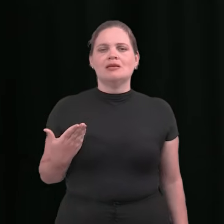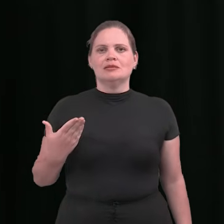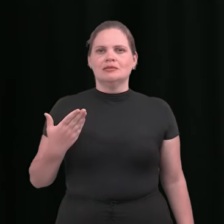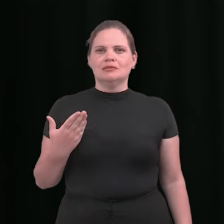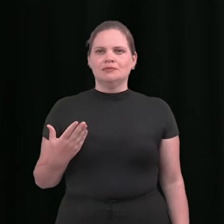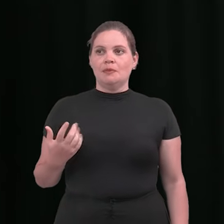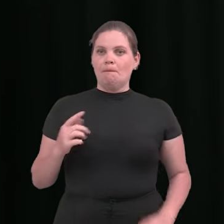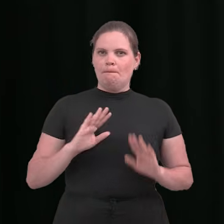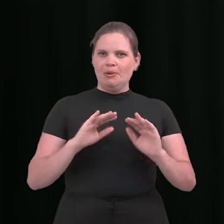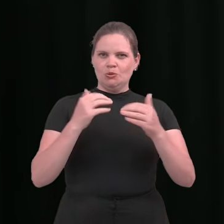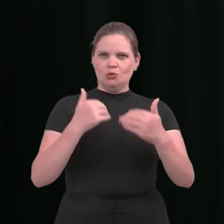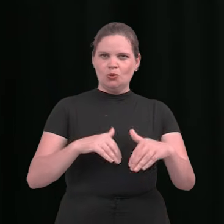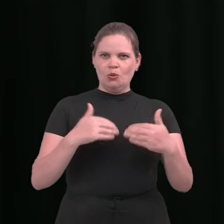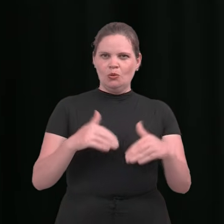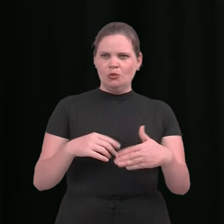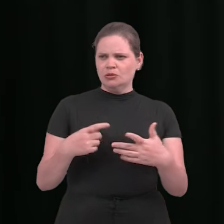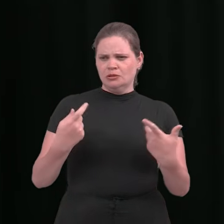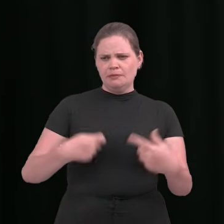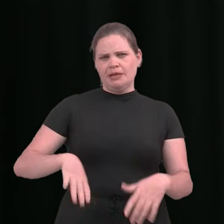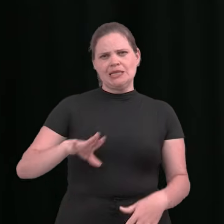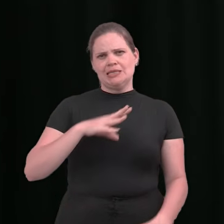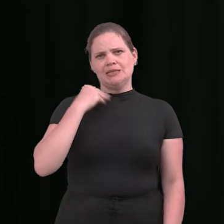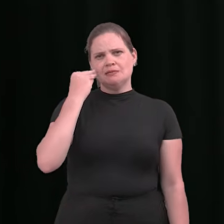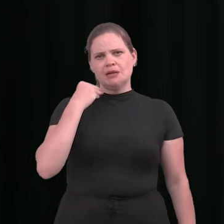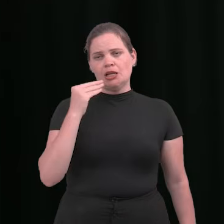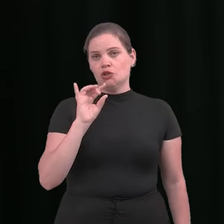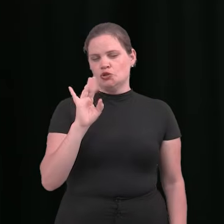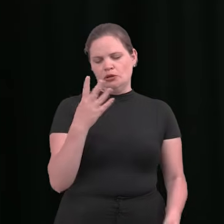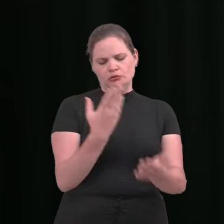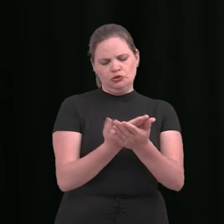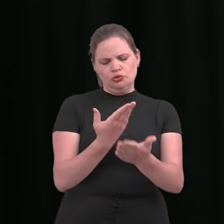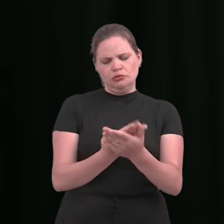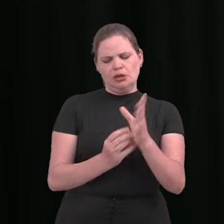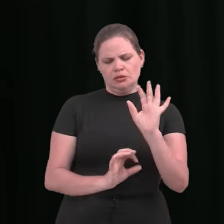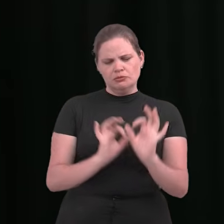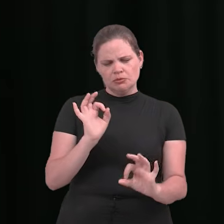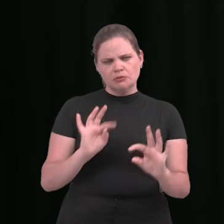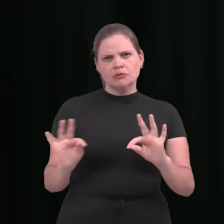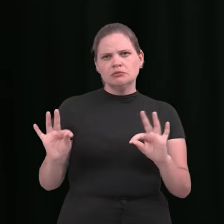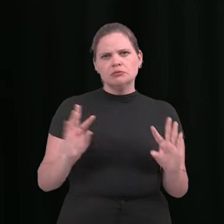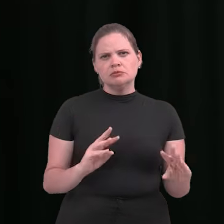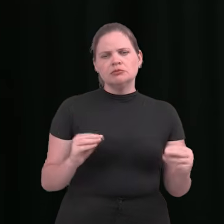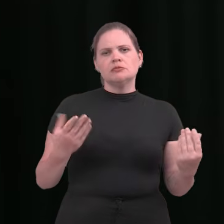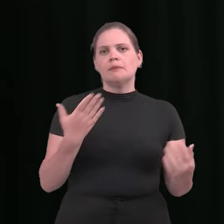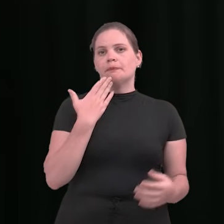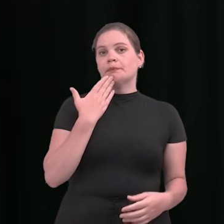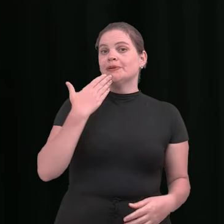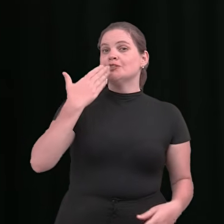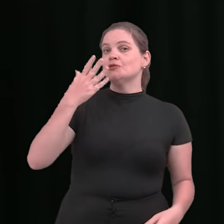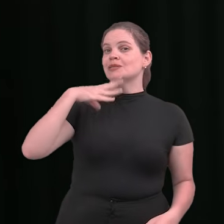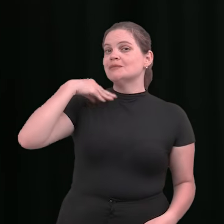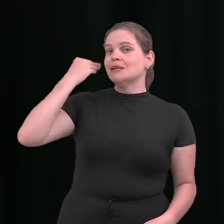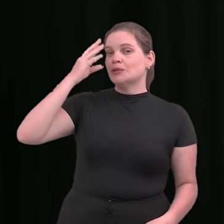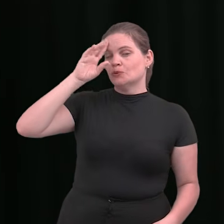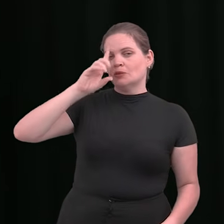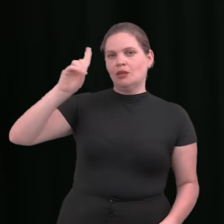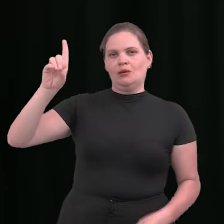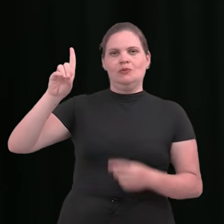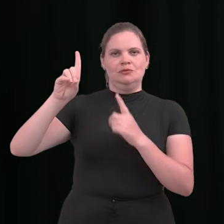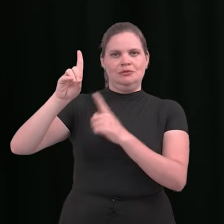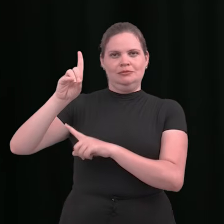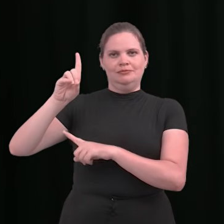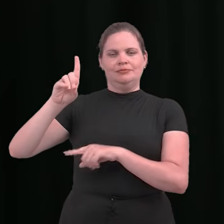no concurso público, a princípio, você não precisa ter experiência, você precisa estudar, se preparar, buscar uma experiência com Deus, para que